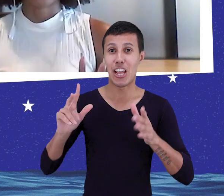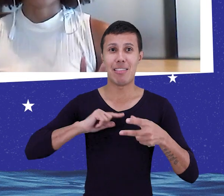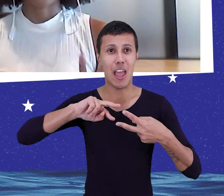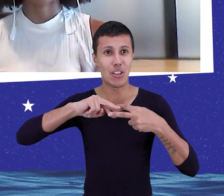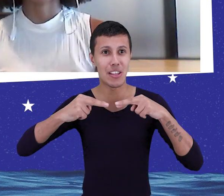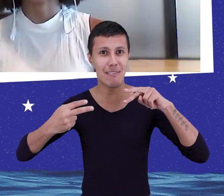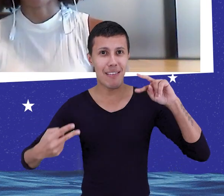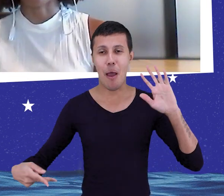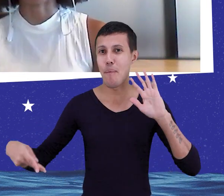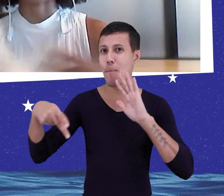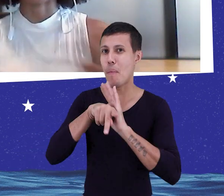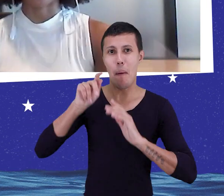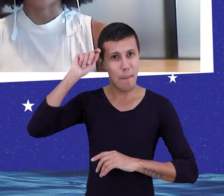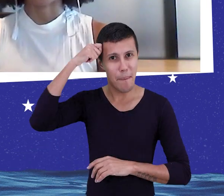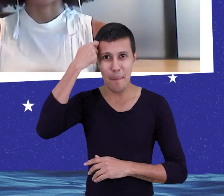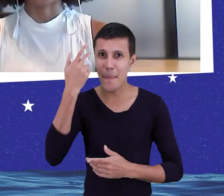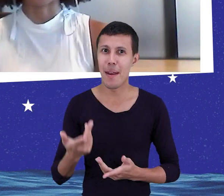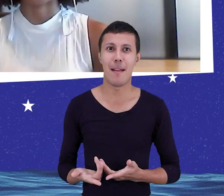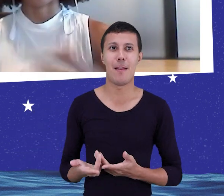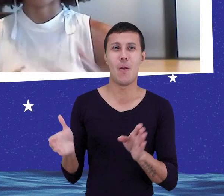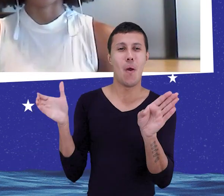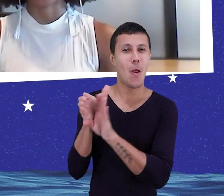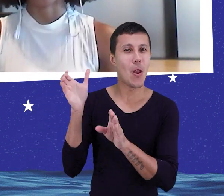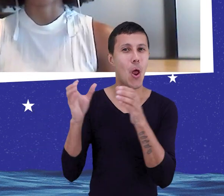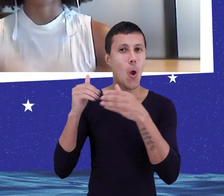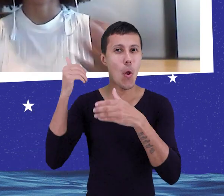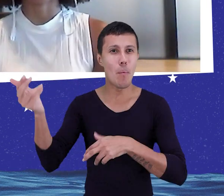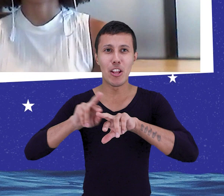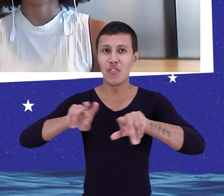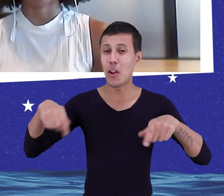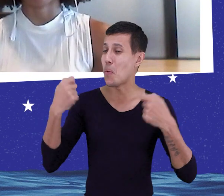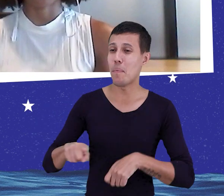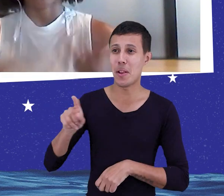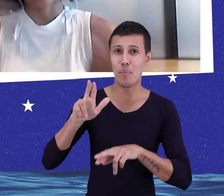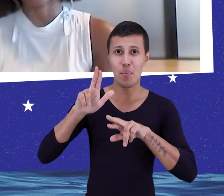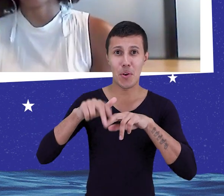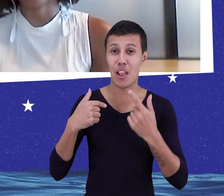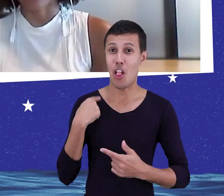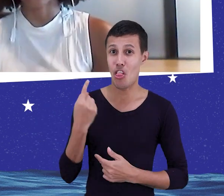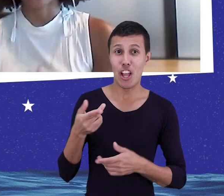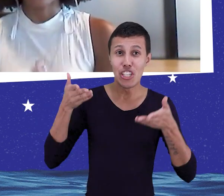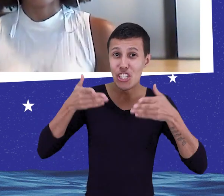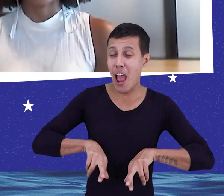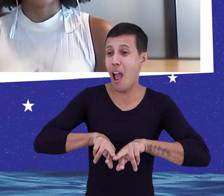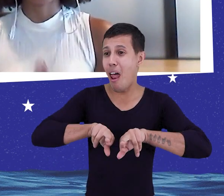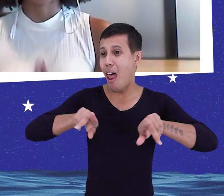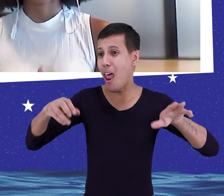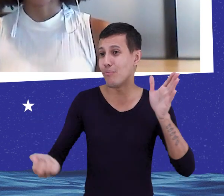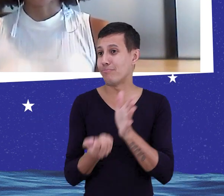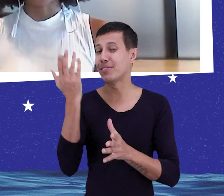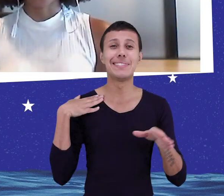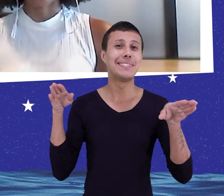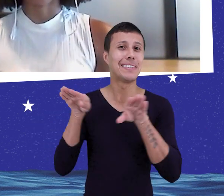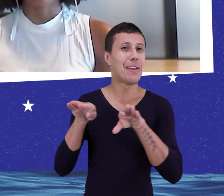ISD. Não precisa de uma consultoria externa ou de um grupo de diversidade e inclusão, porque nós já nascemos diversos e eu